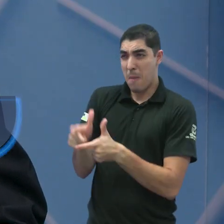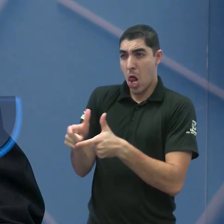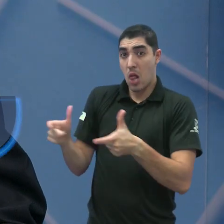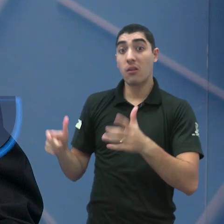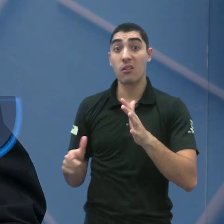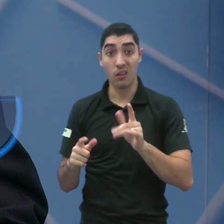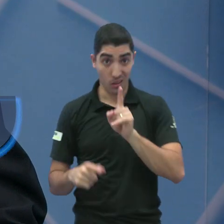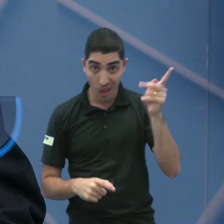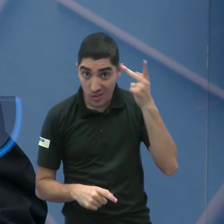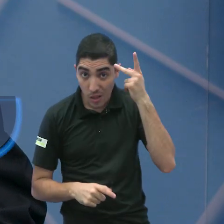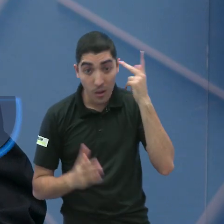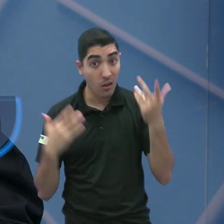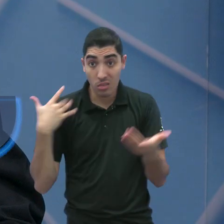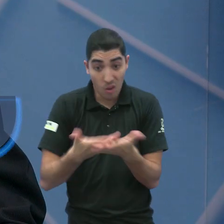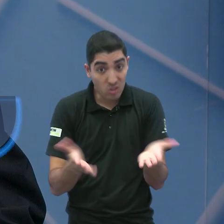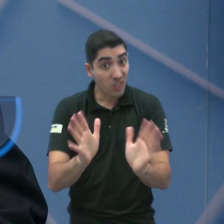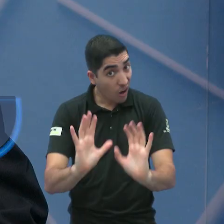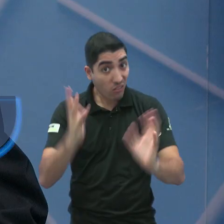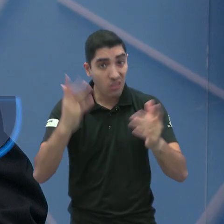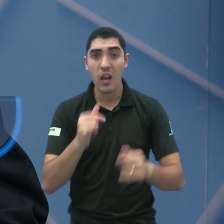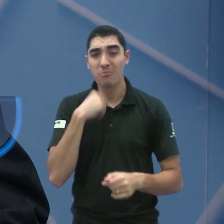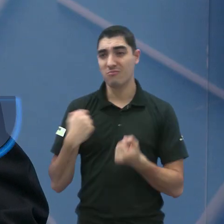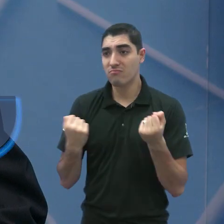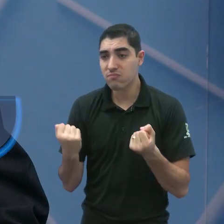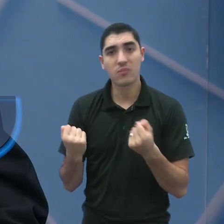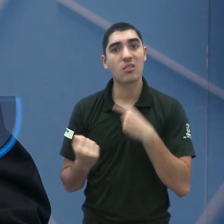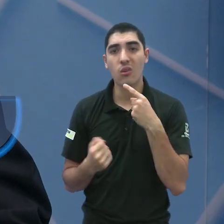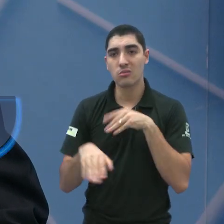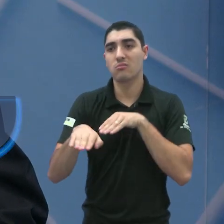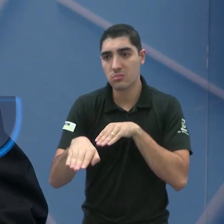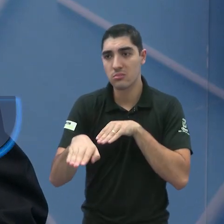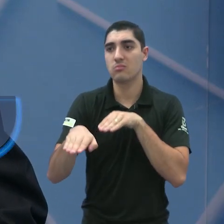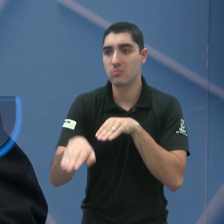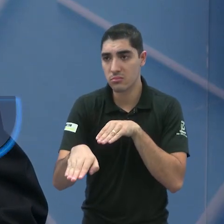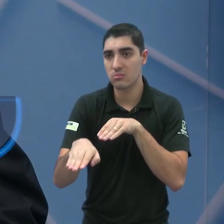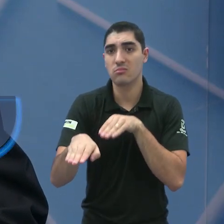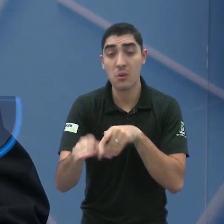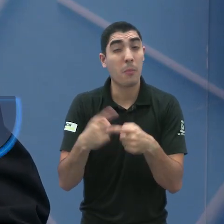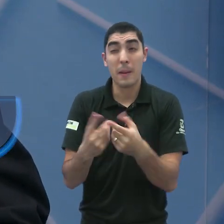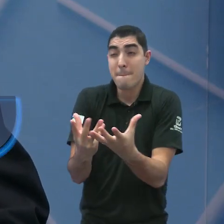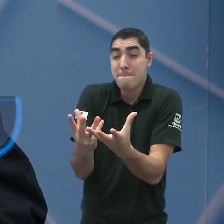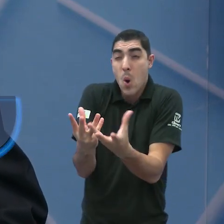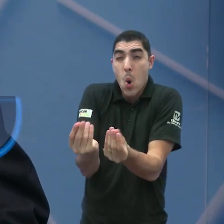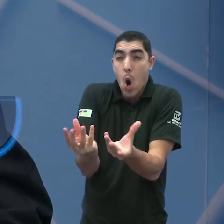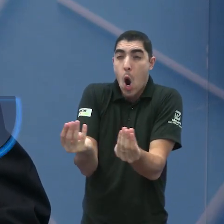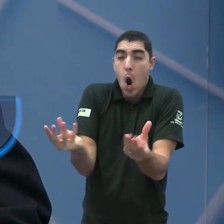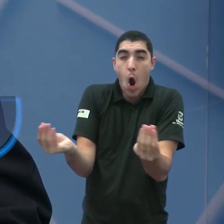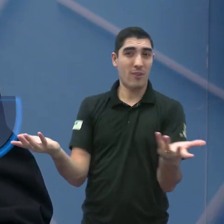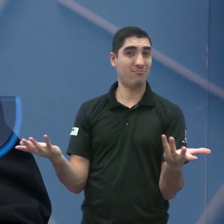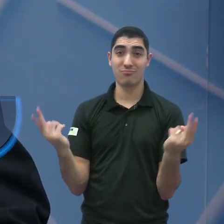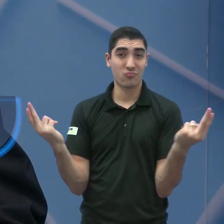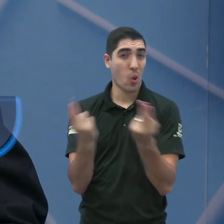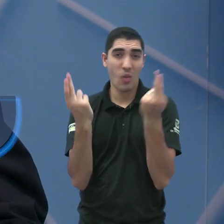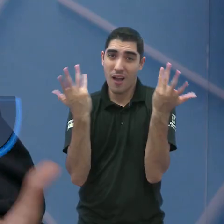Paulo já acontece isso, né? E você não conseguir trafegar, simplesmente você ficar travado num congestionamento, né? Algo semelhante nisso que